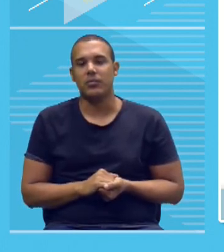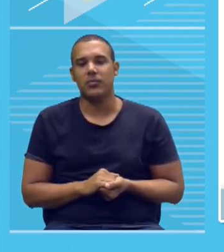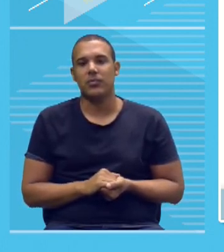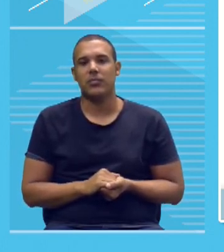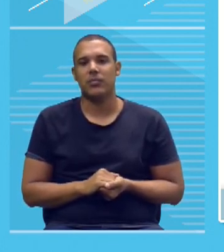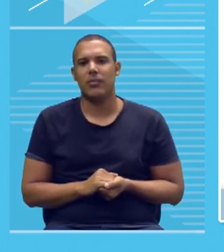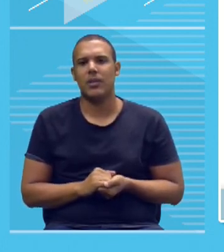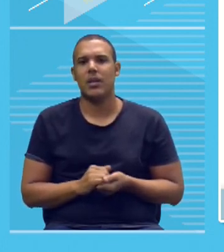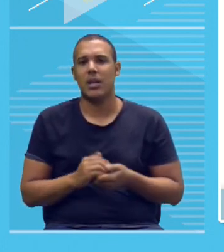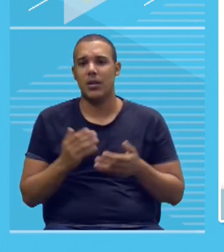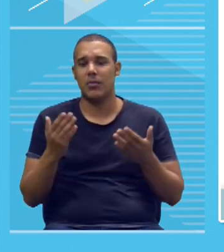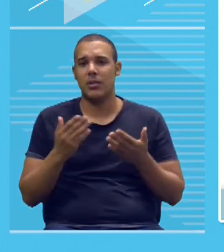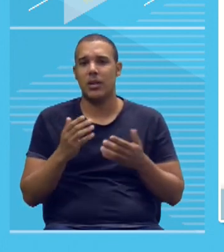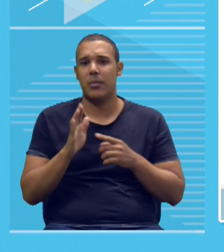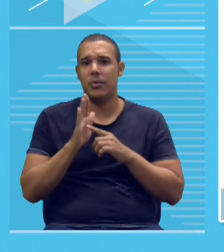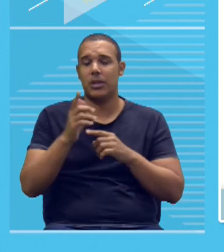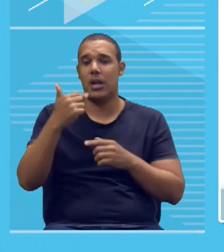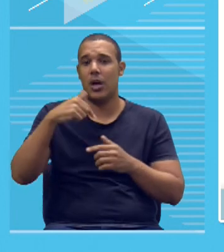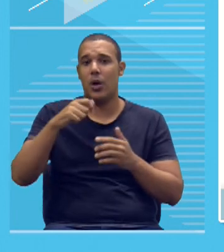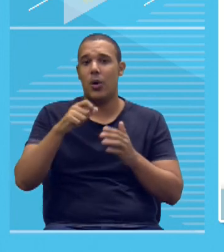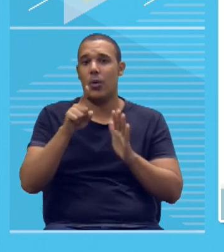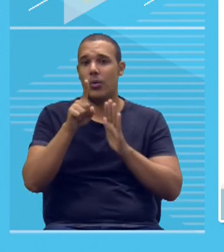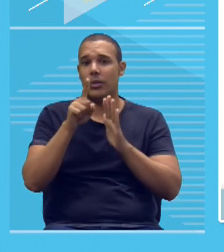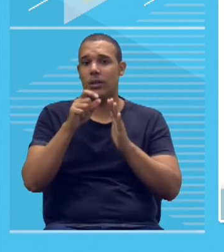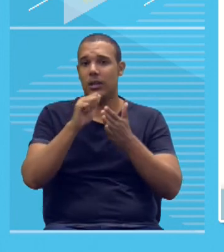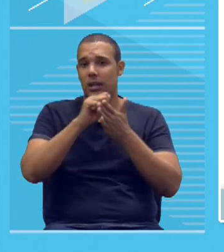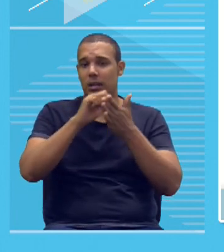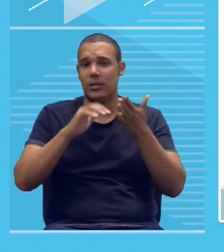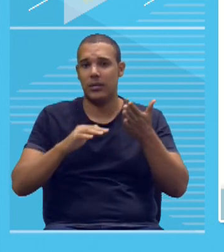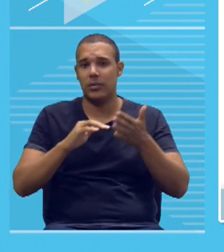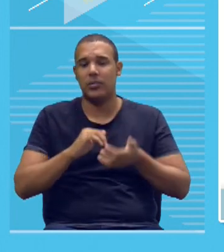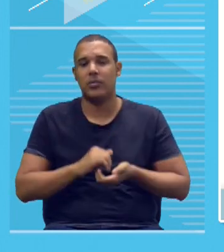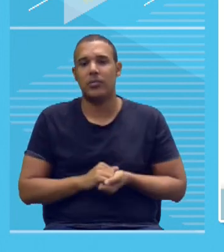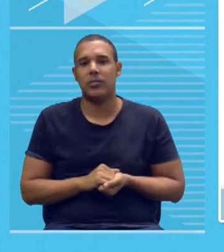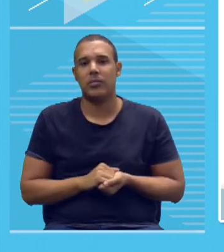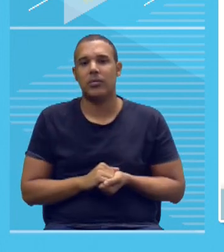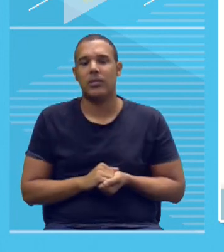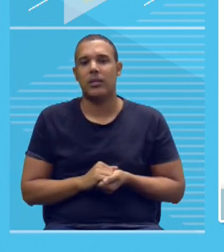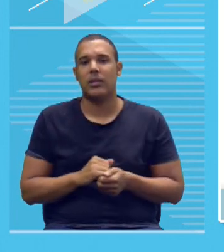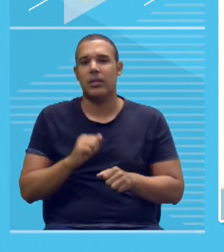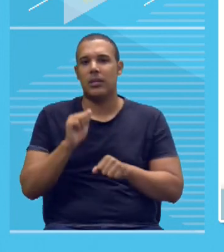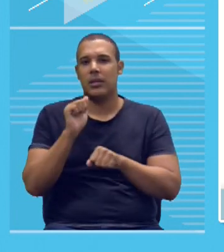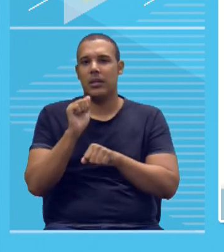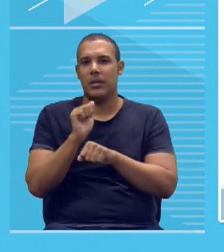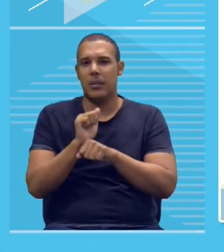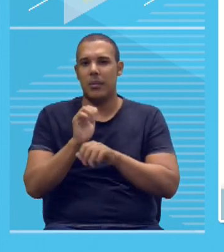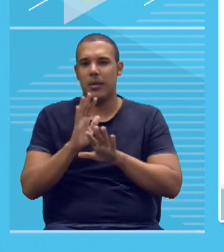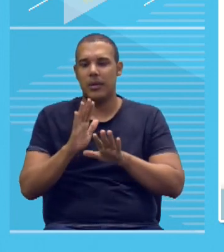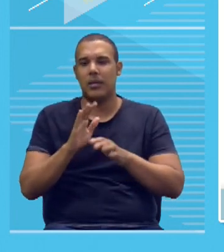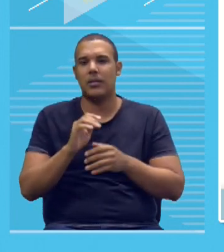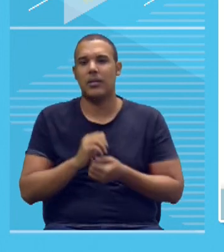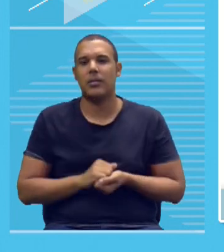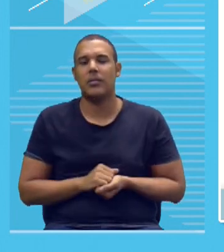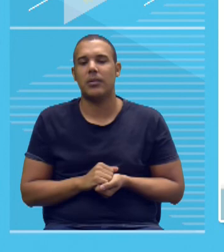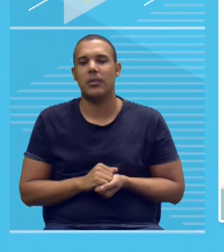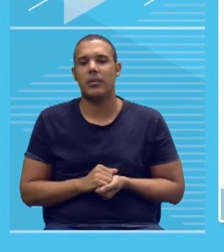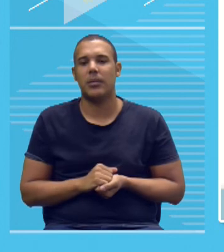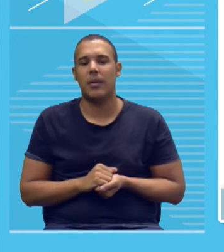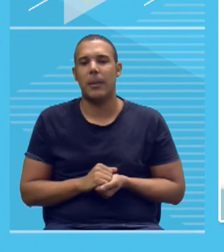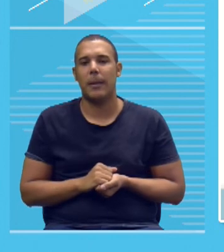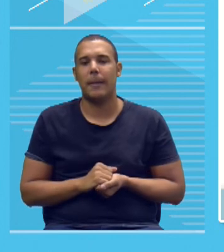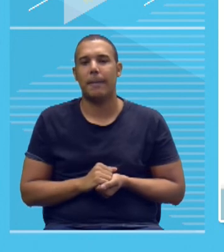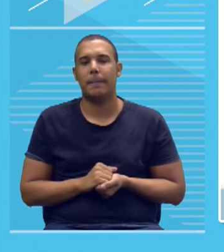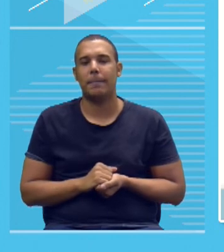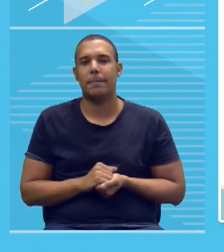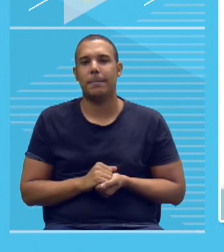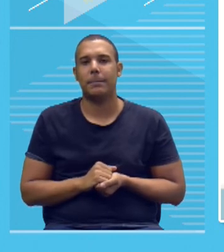problemas Cabe a você analisar e qual que é o processo que você acha mais interessante a gente vai dar uma pausa Zinho super rápido só para gente tomar aquela água dá aquela